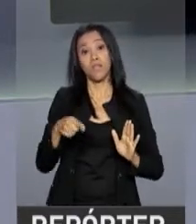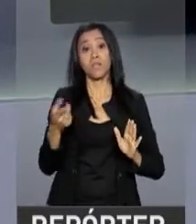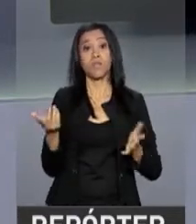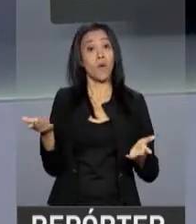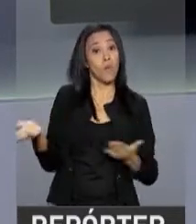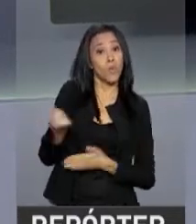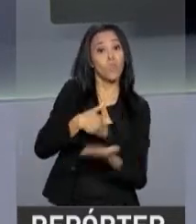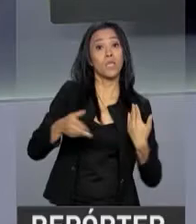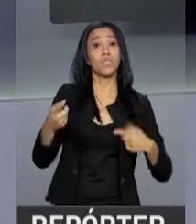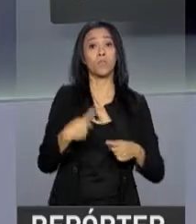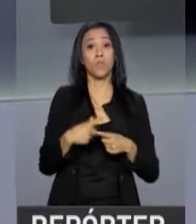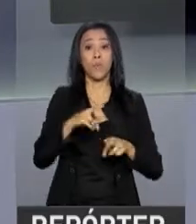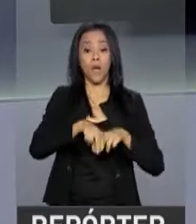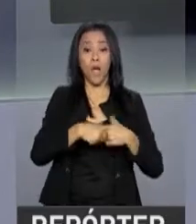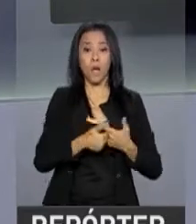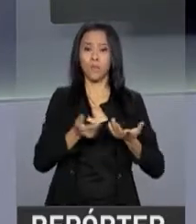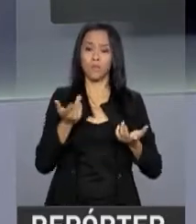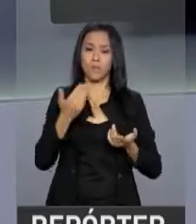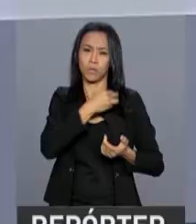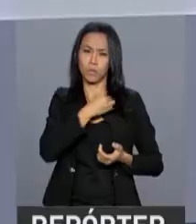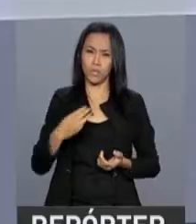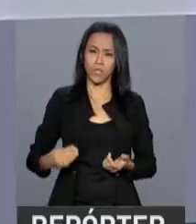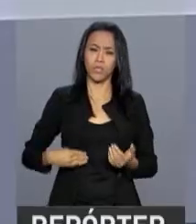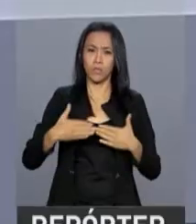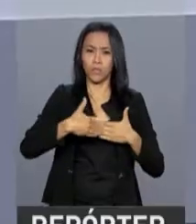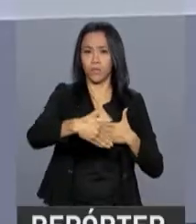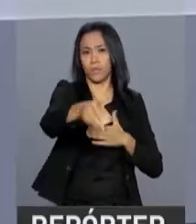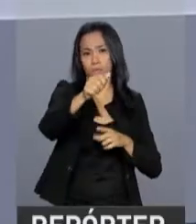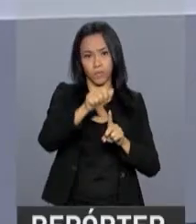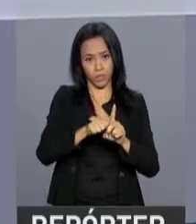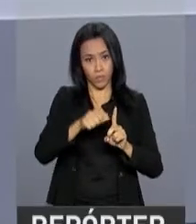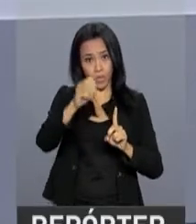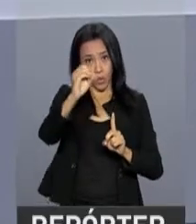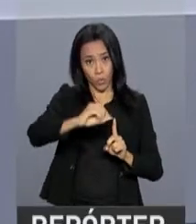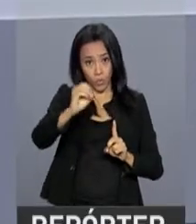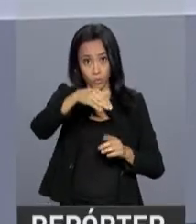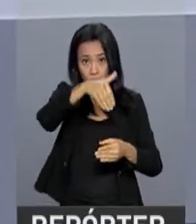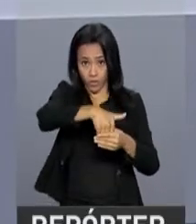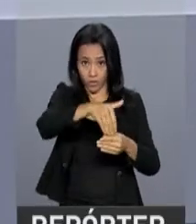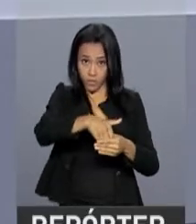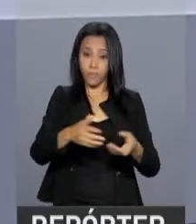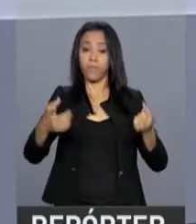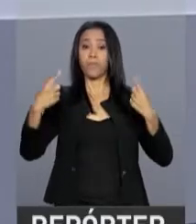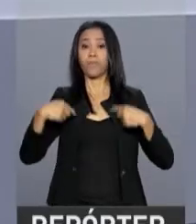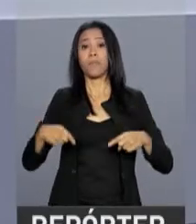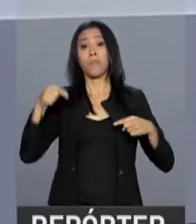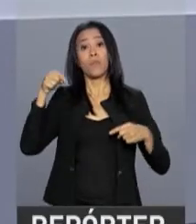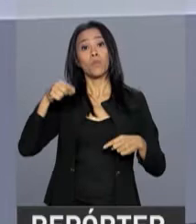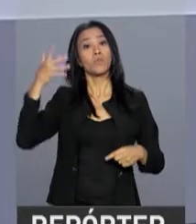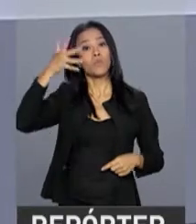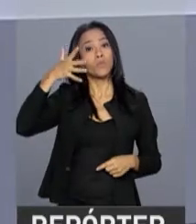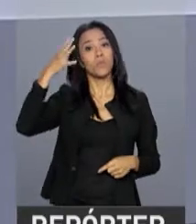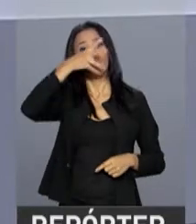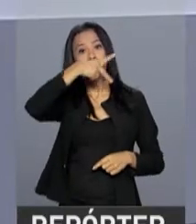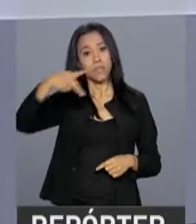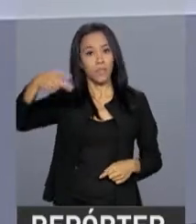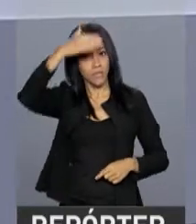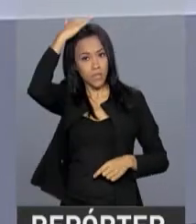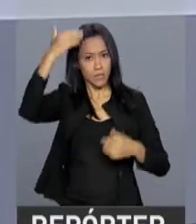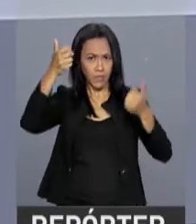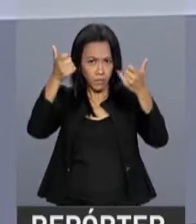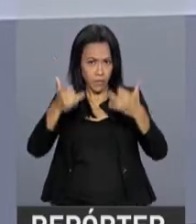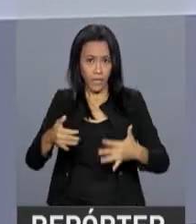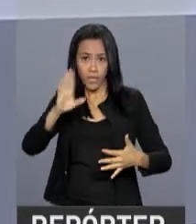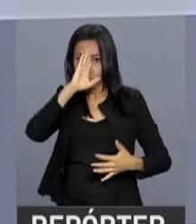que vão disputar as eleições de outubro em seu discurso na abertura do encontro o presidente michel temer disse que é fundamental a